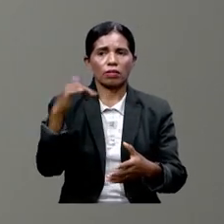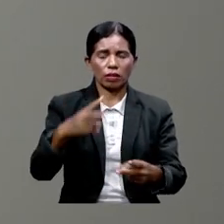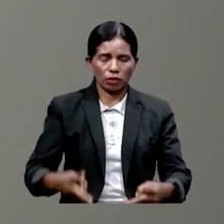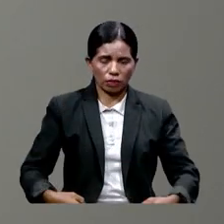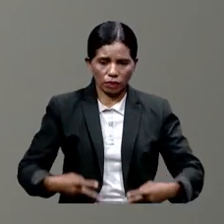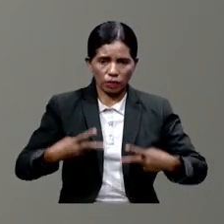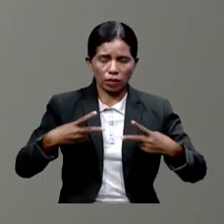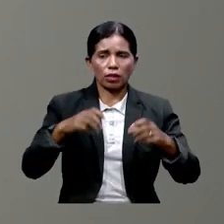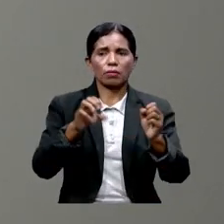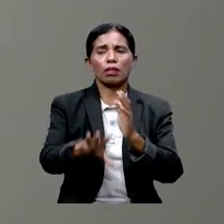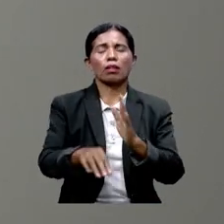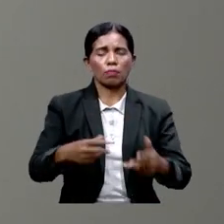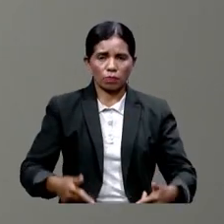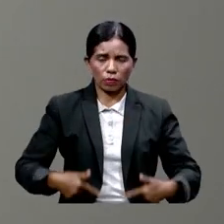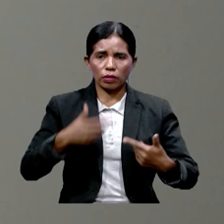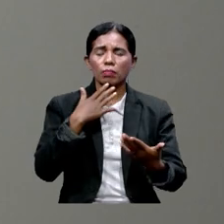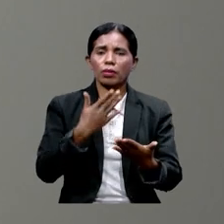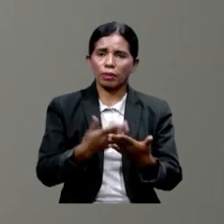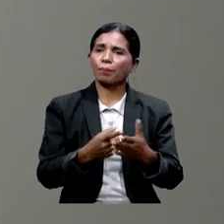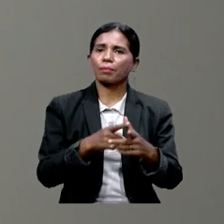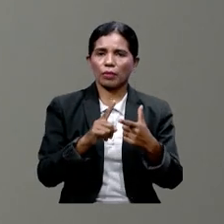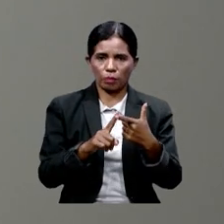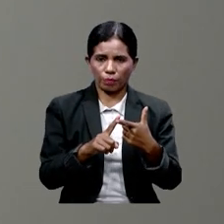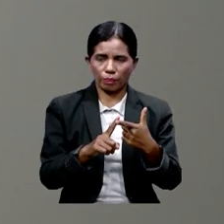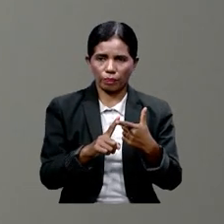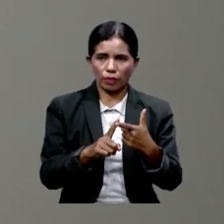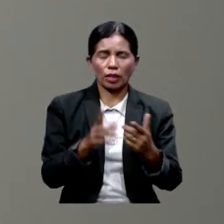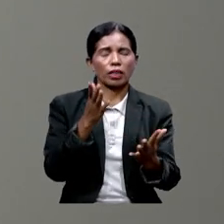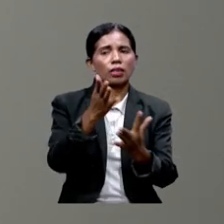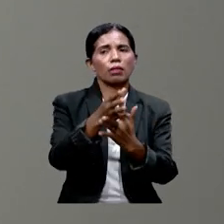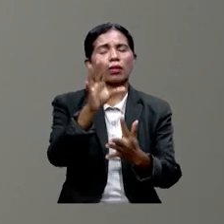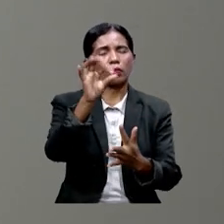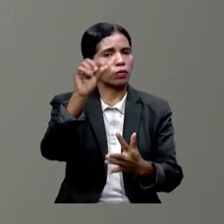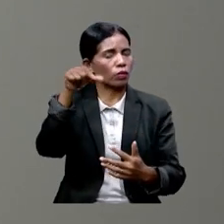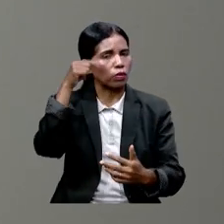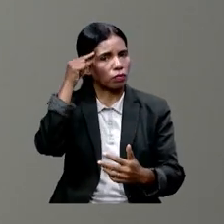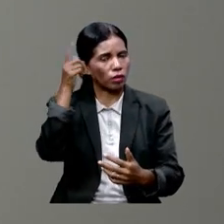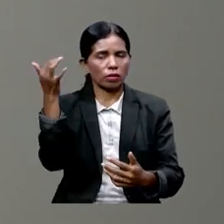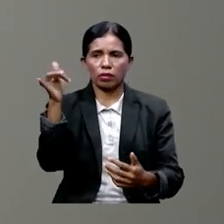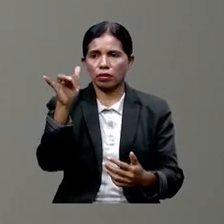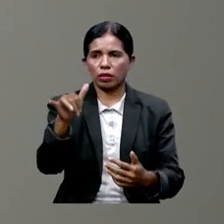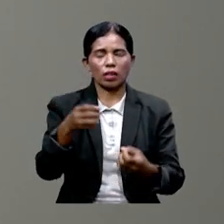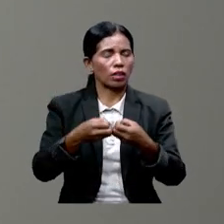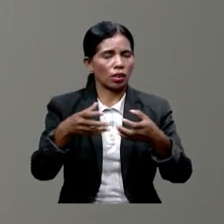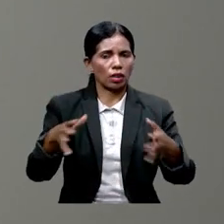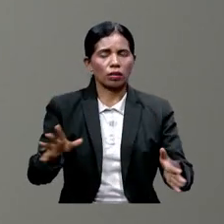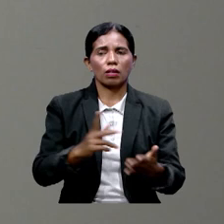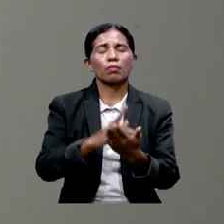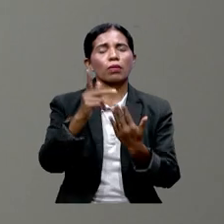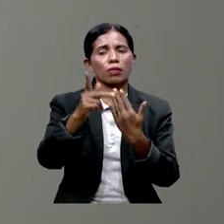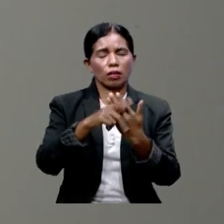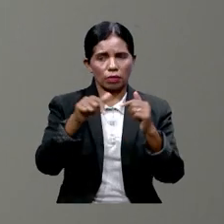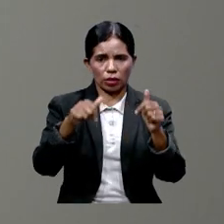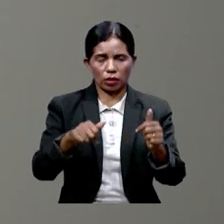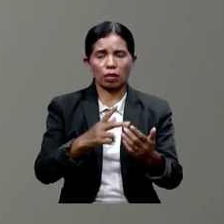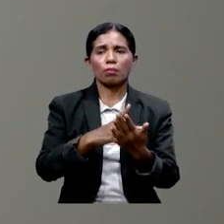bele hetan muri hidan be saudável depois tama ye no governo sira hala conte programa ida ne na